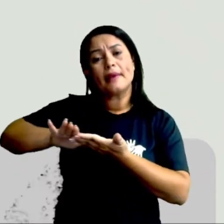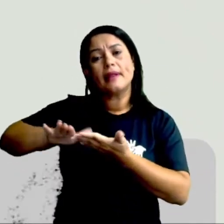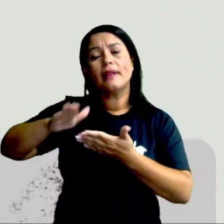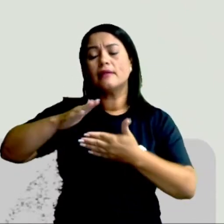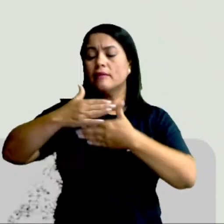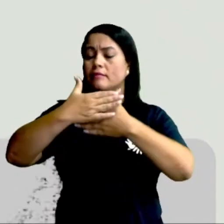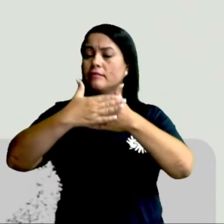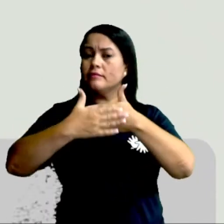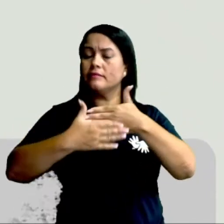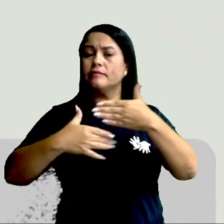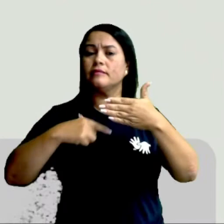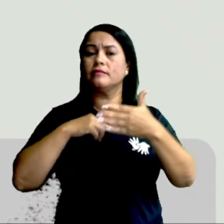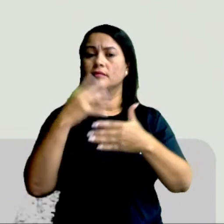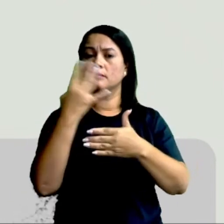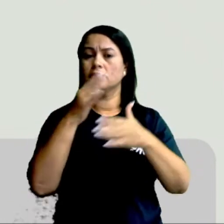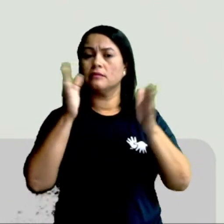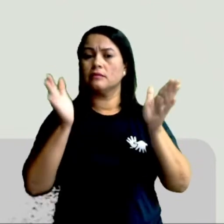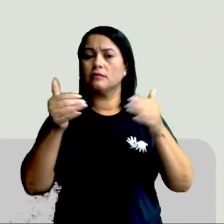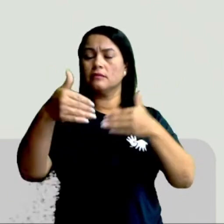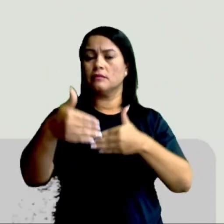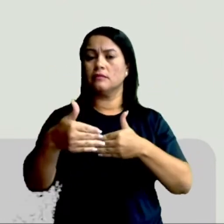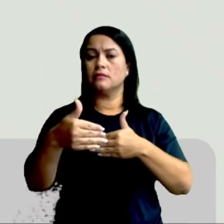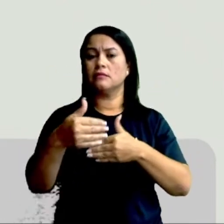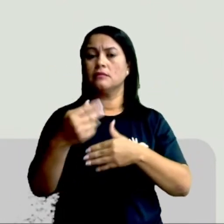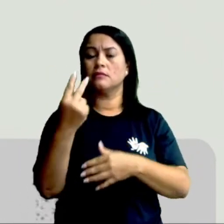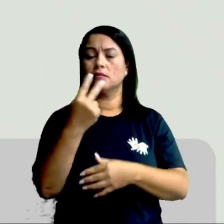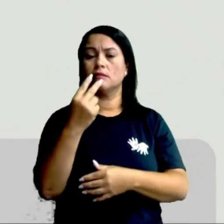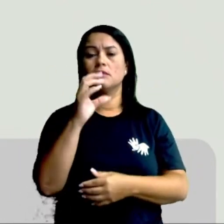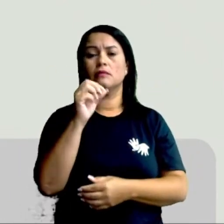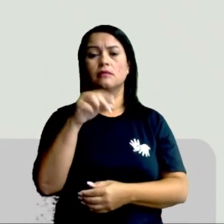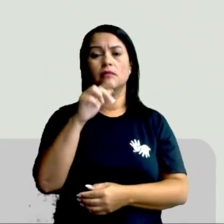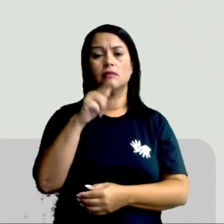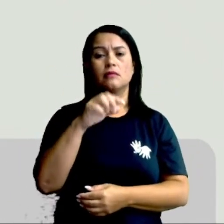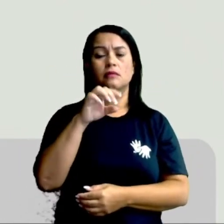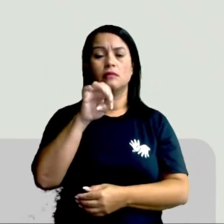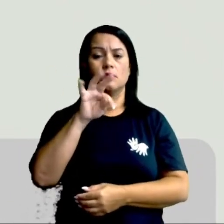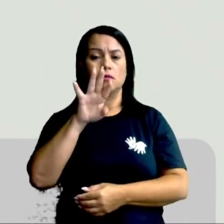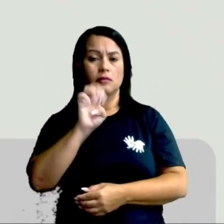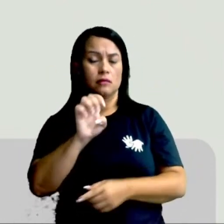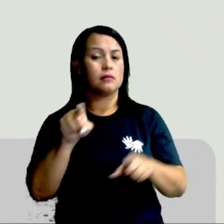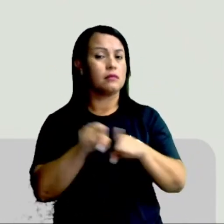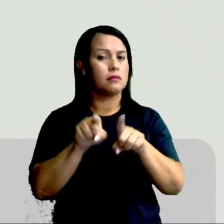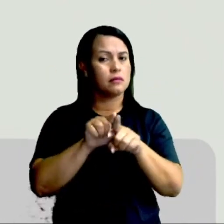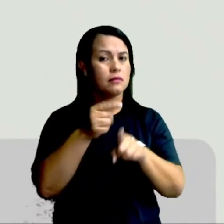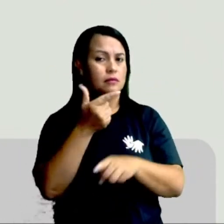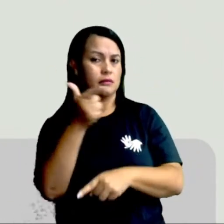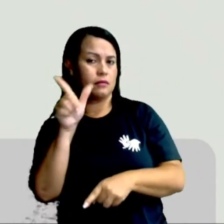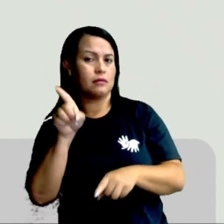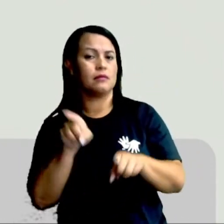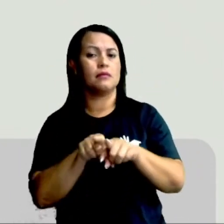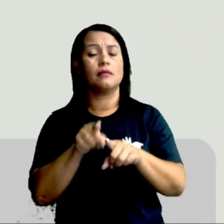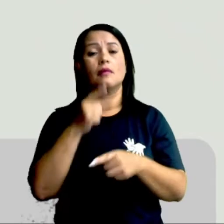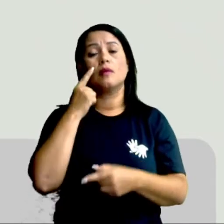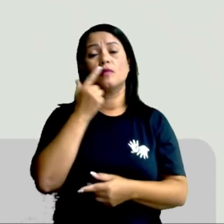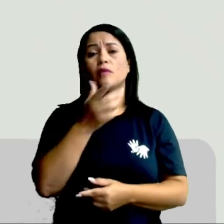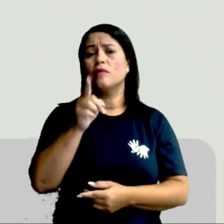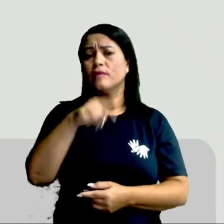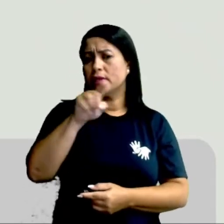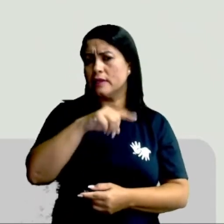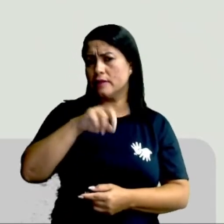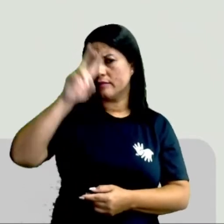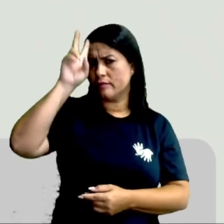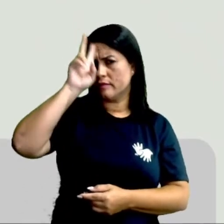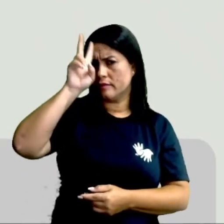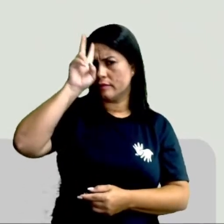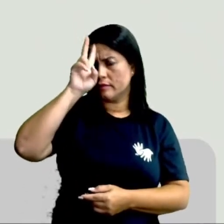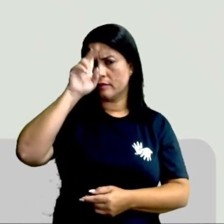4 lados. 2 deles são congruentes e outros 2 também. Pois bem, vocês estão